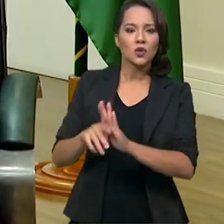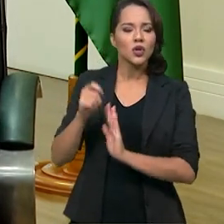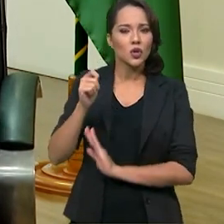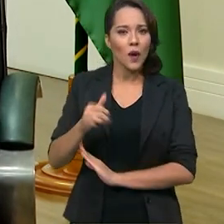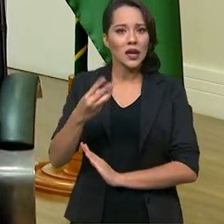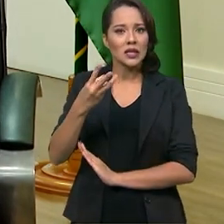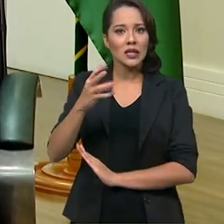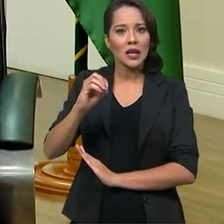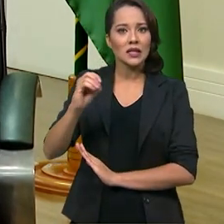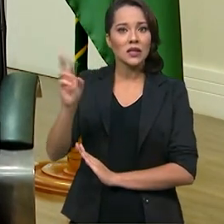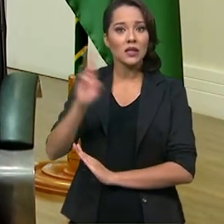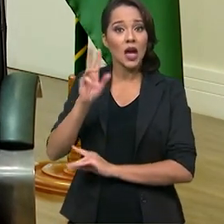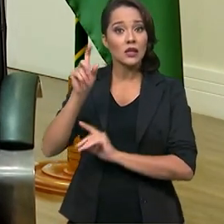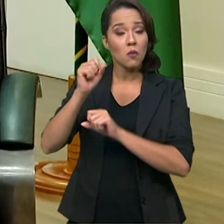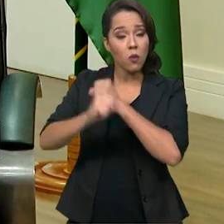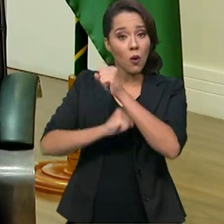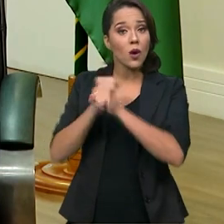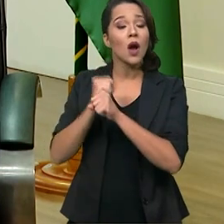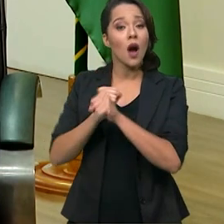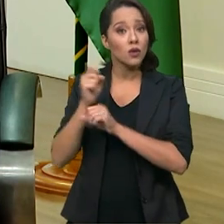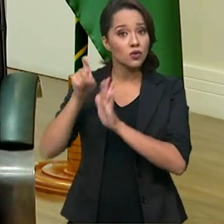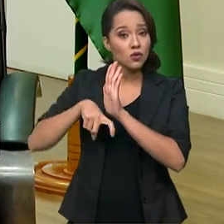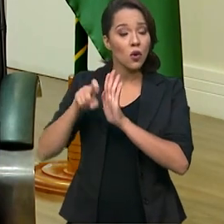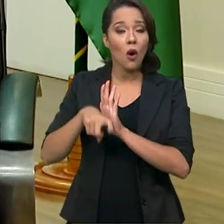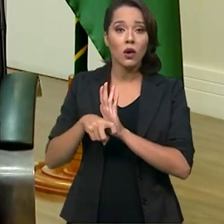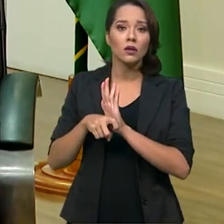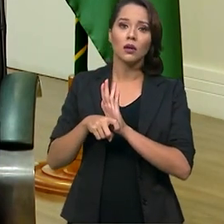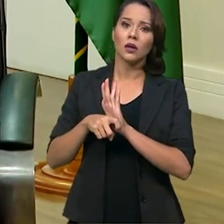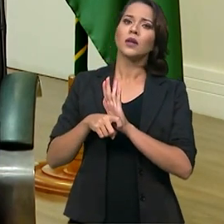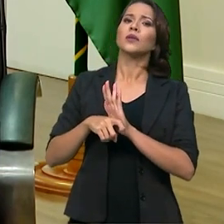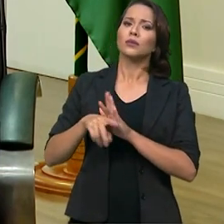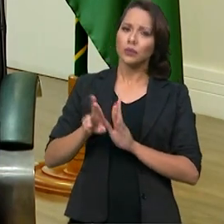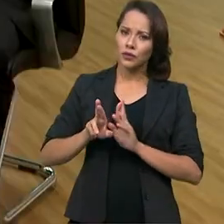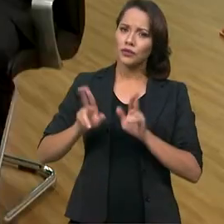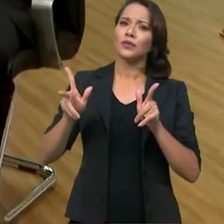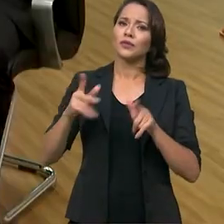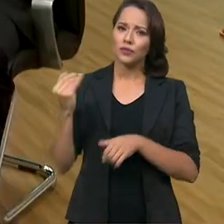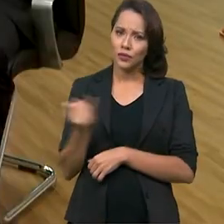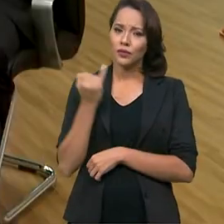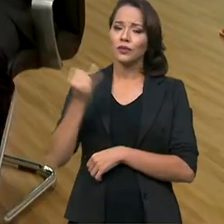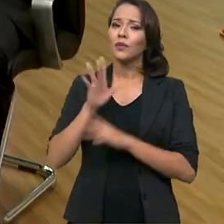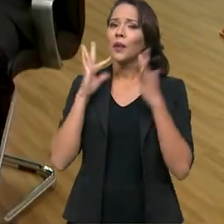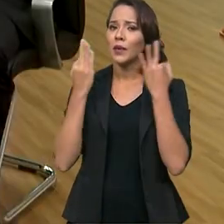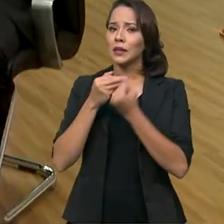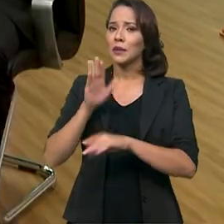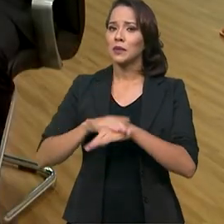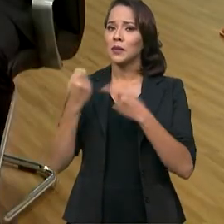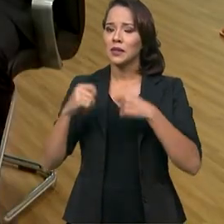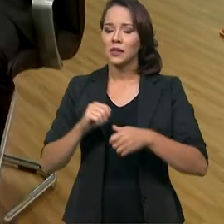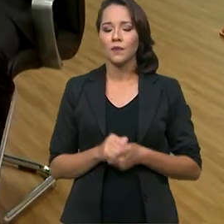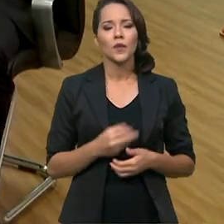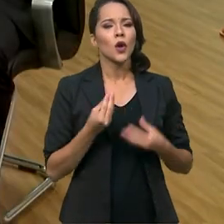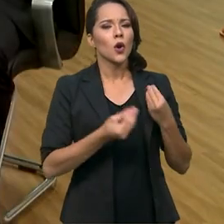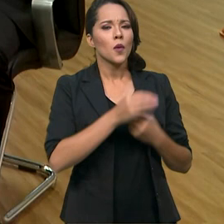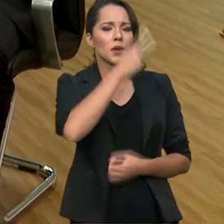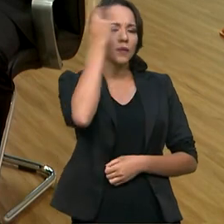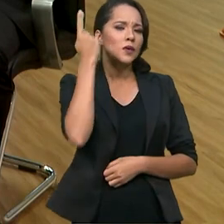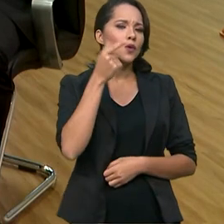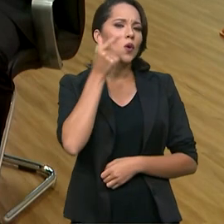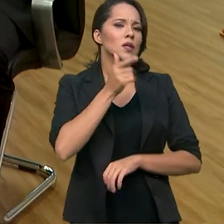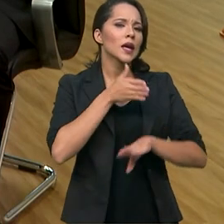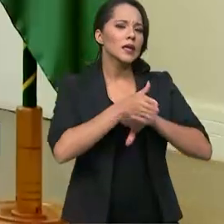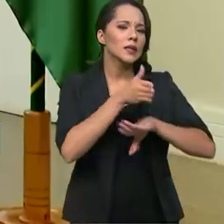quase R$ 300 por ano. Isso faz muita diferença para uma família necessitada. Como é que as pessoas podem acessar